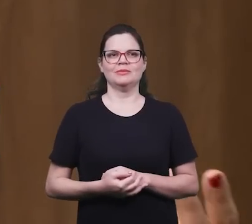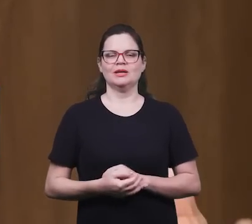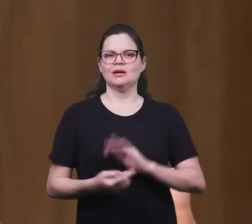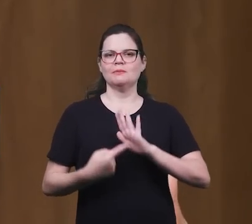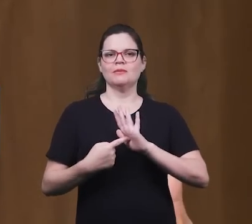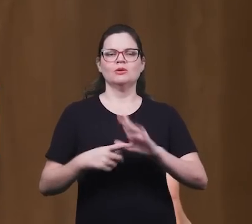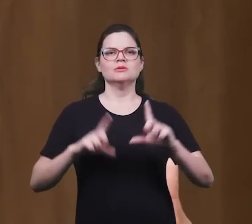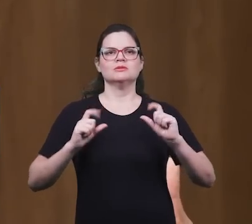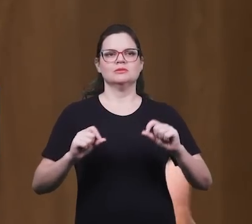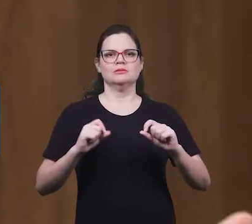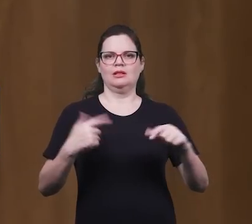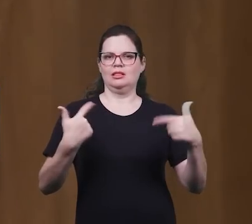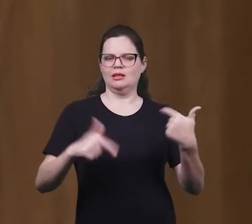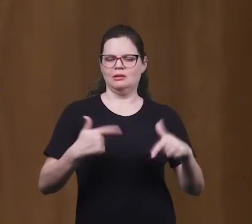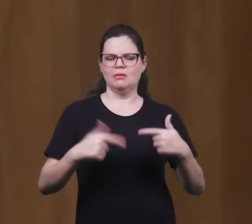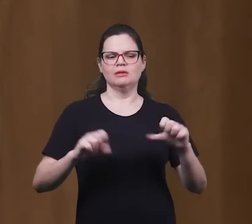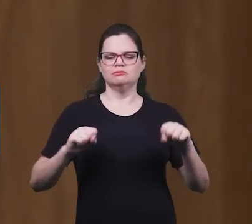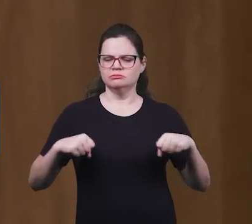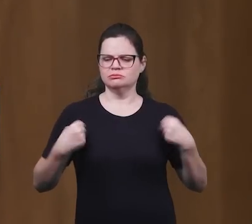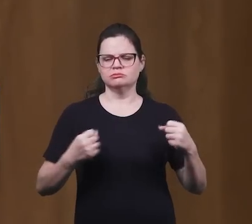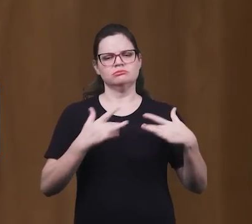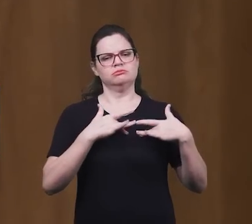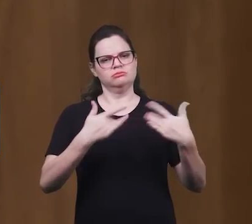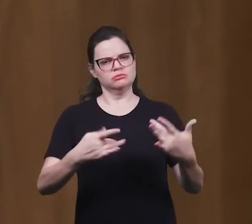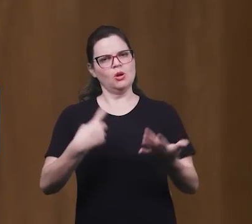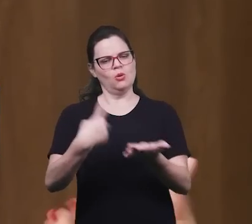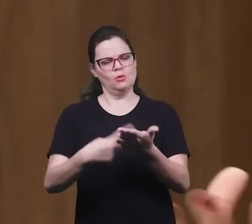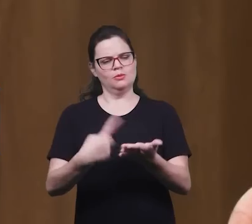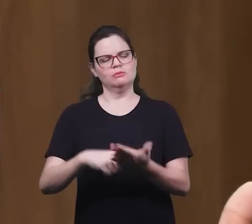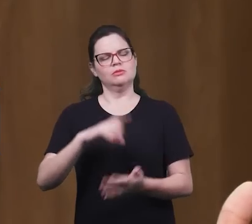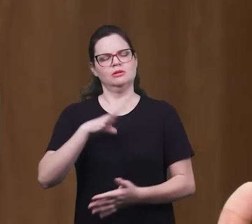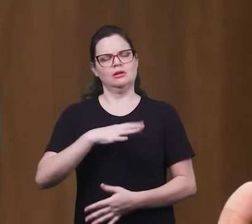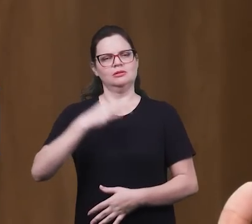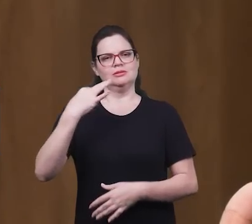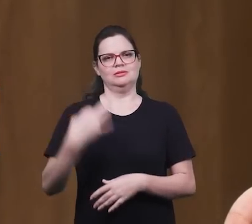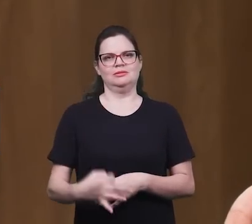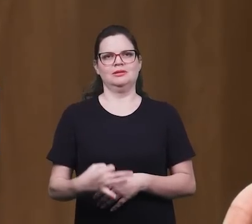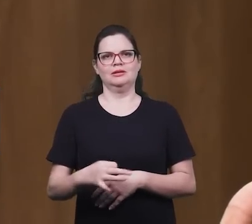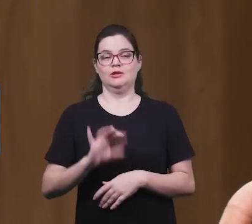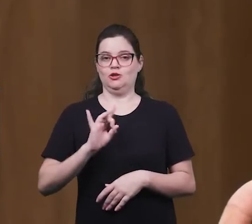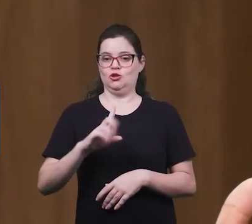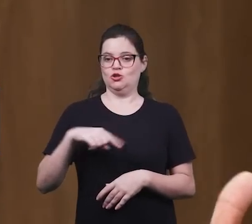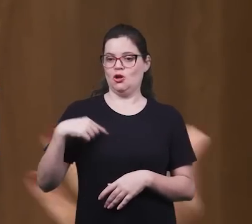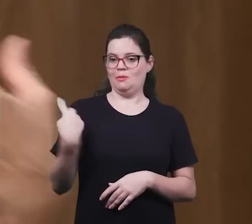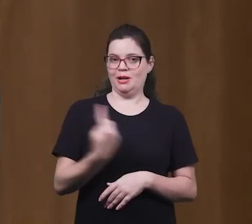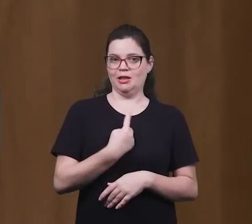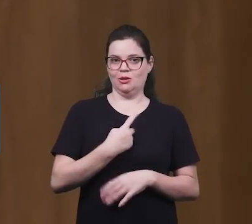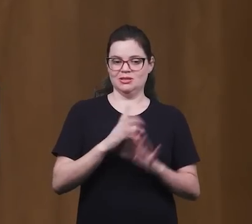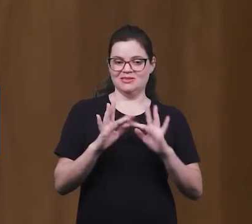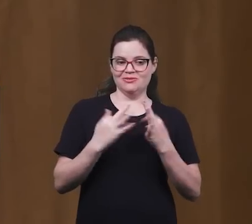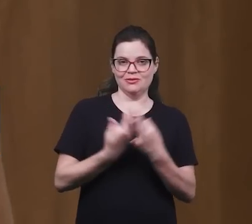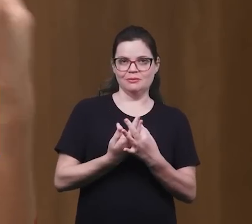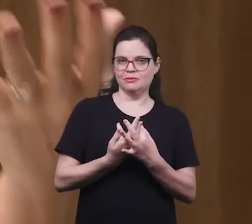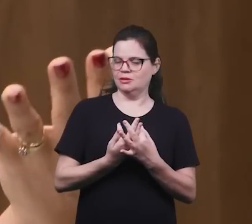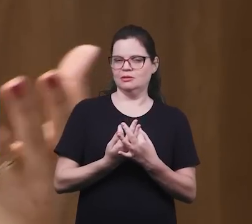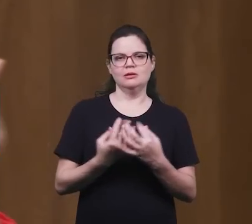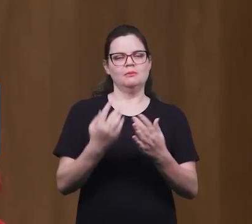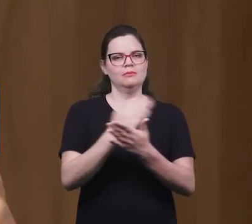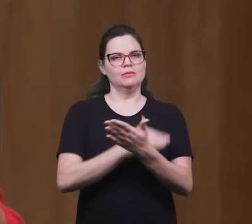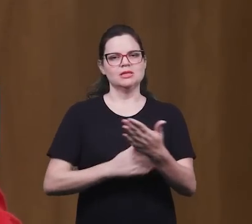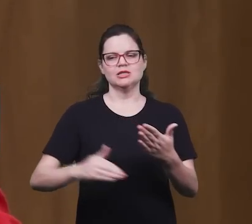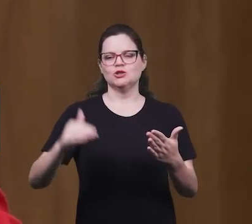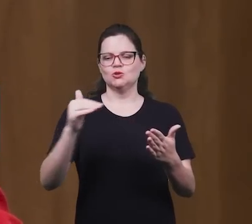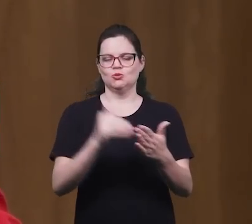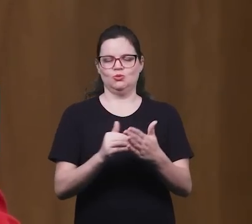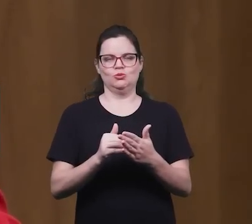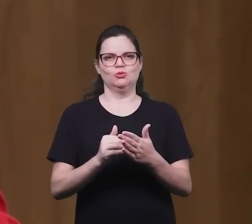o seu trabalho dedicado, com compromisso, um impacto não só para as nossas casas, as nossas, mas